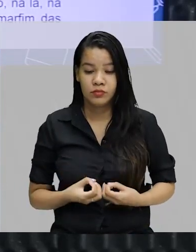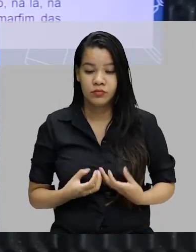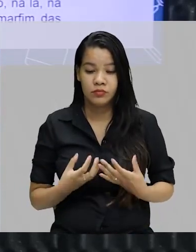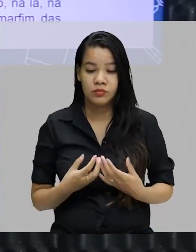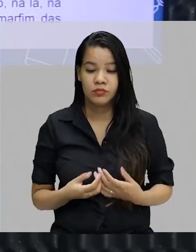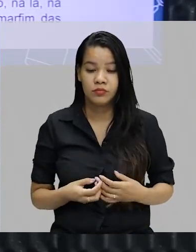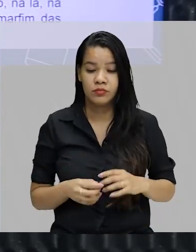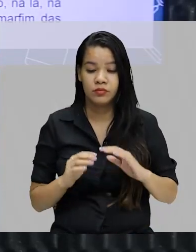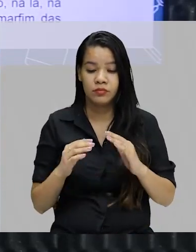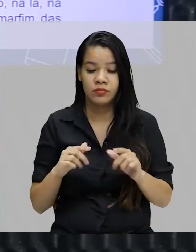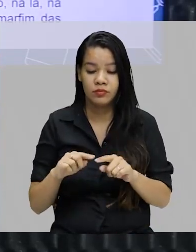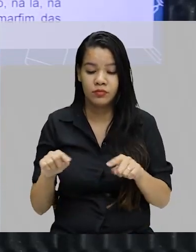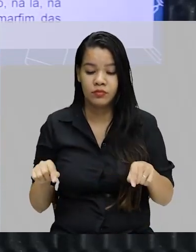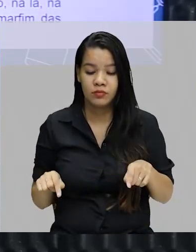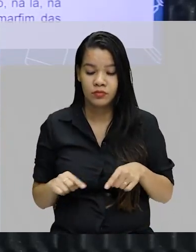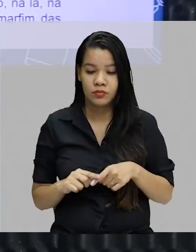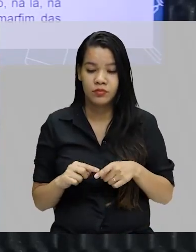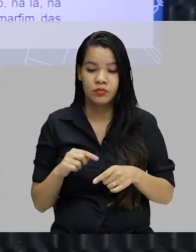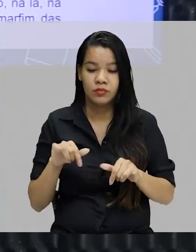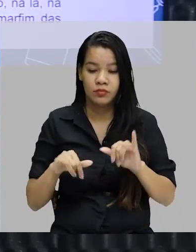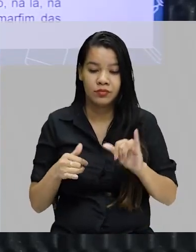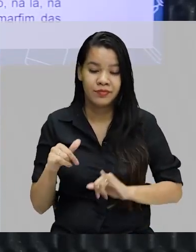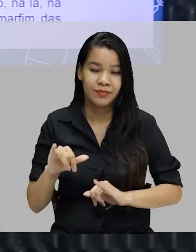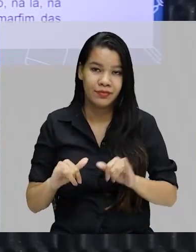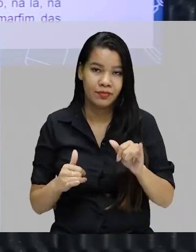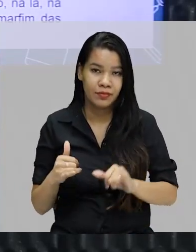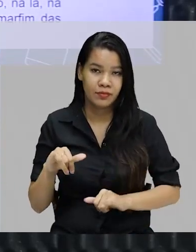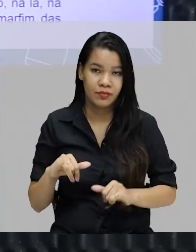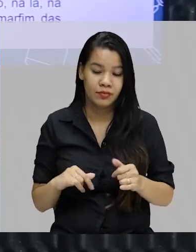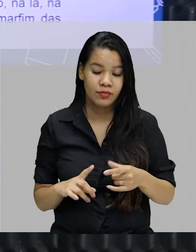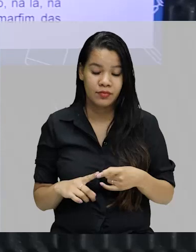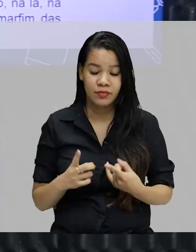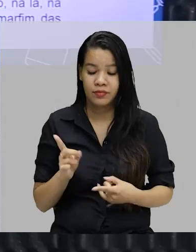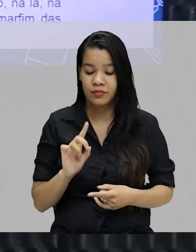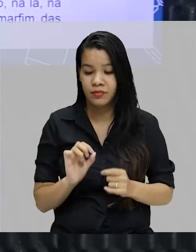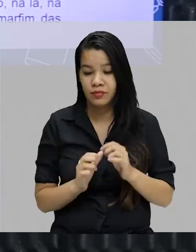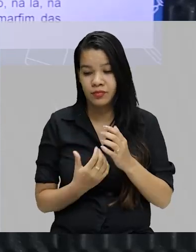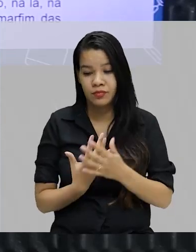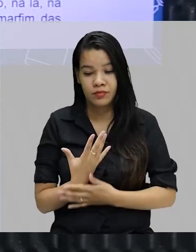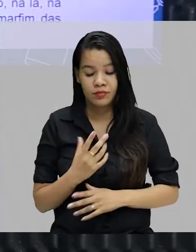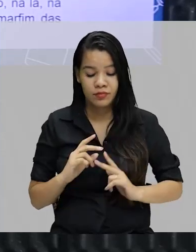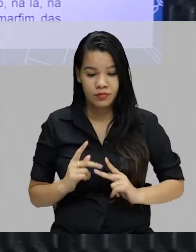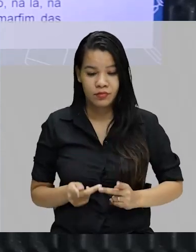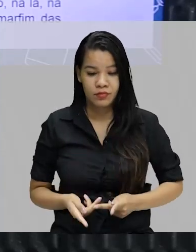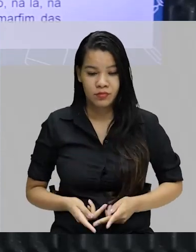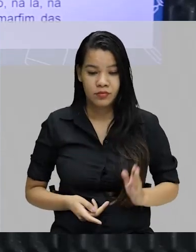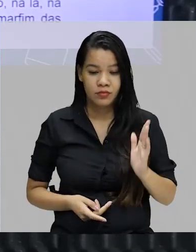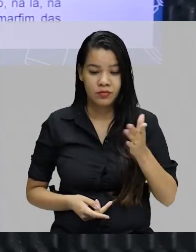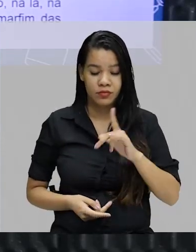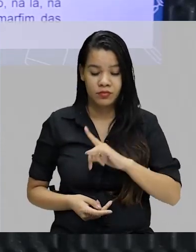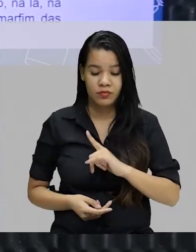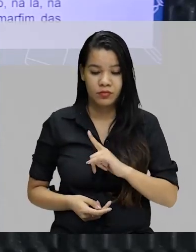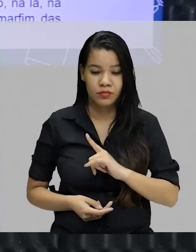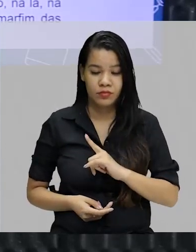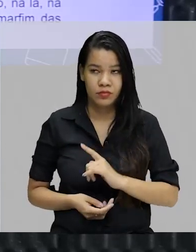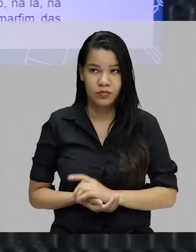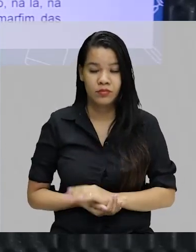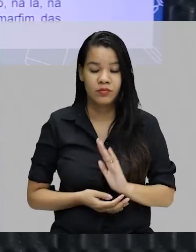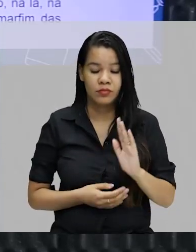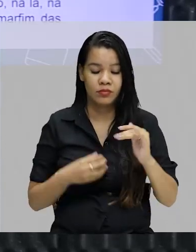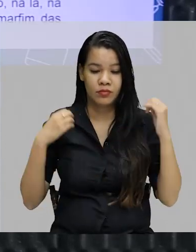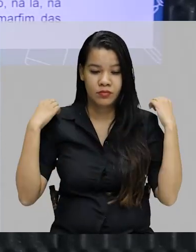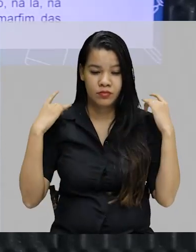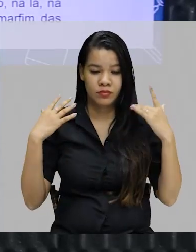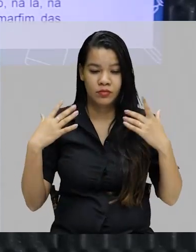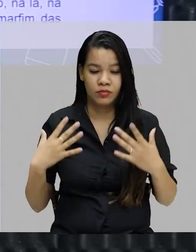laboratório. Porém, os polímeros, eles não foram inventados pelo ser humano, né? Eles já existiam na